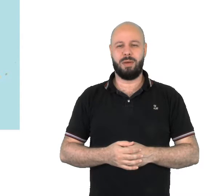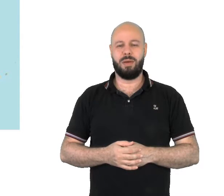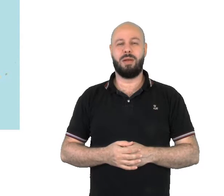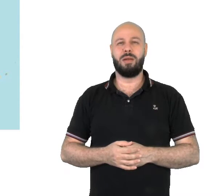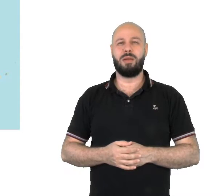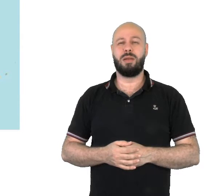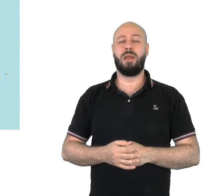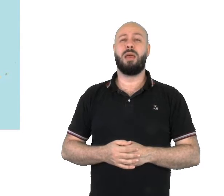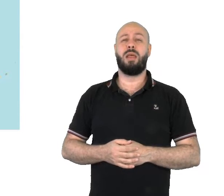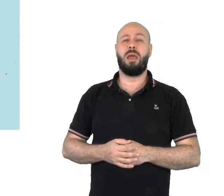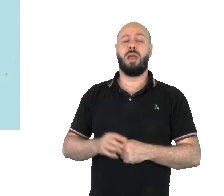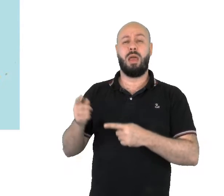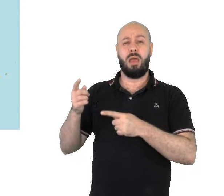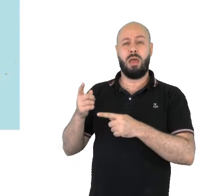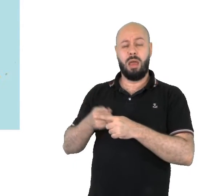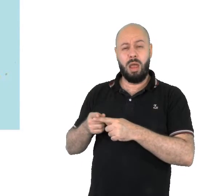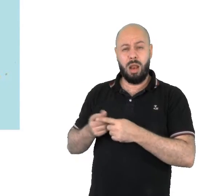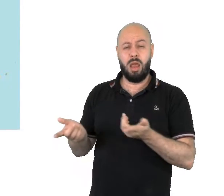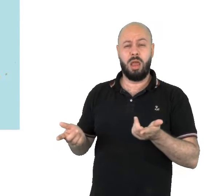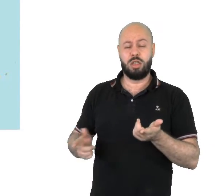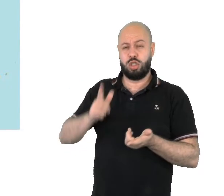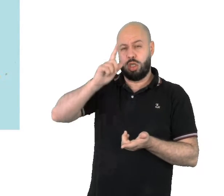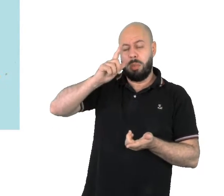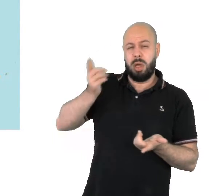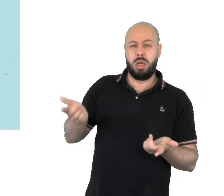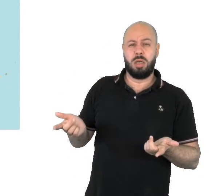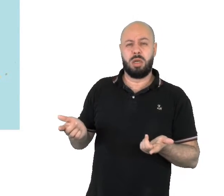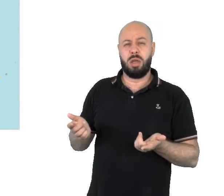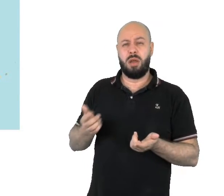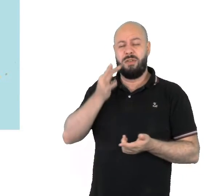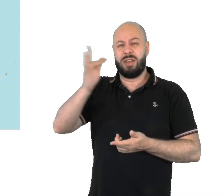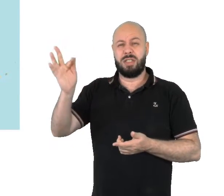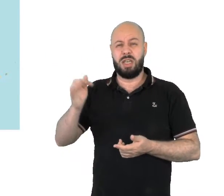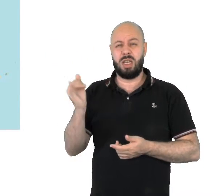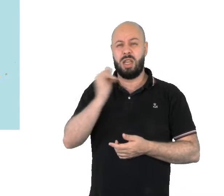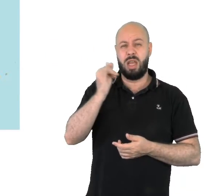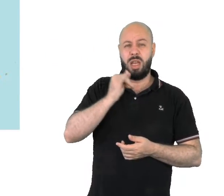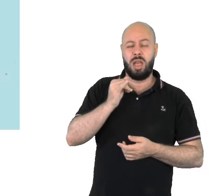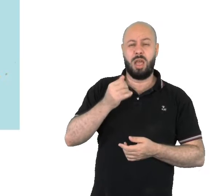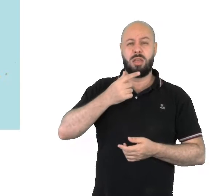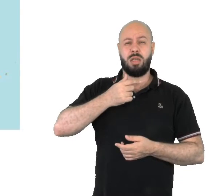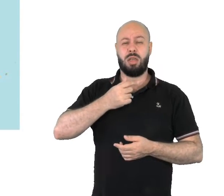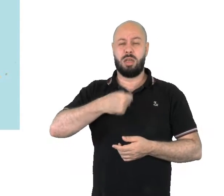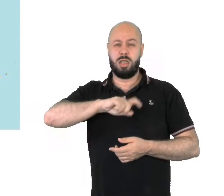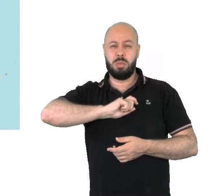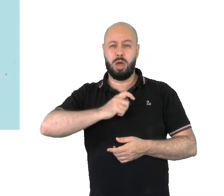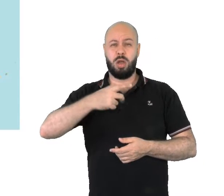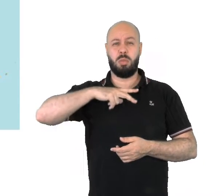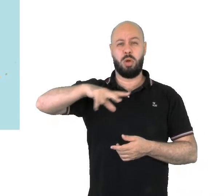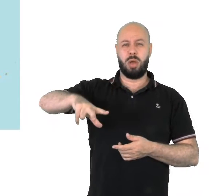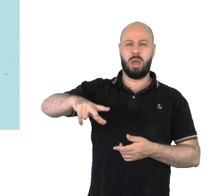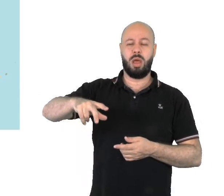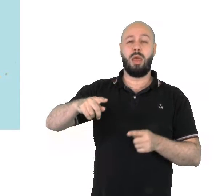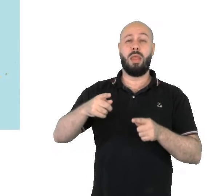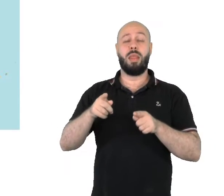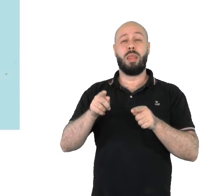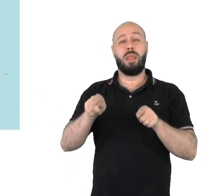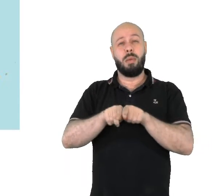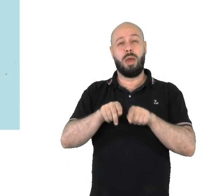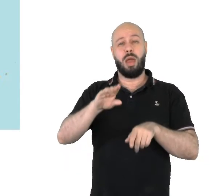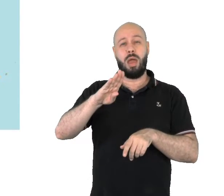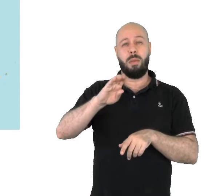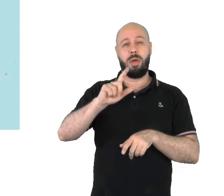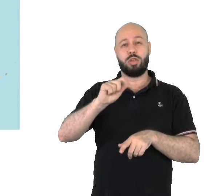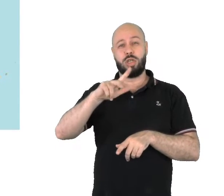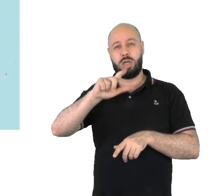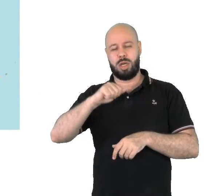Ingleses, franceses, germânicos, que são os alemães, italianos, espanhóis, portugueses e a Bélgica, né?